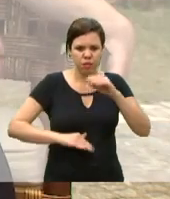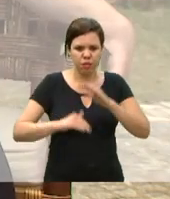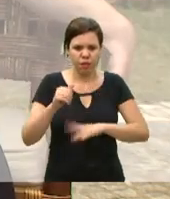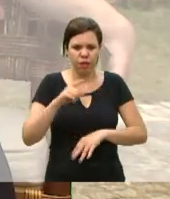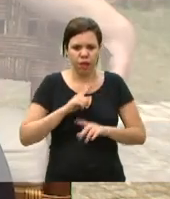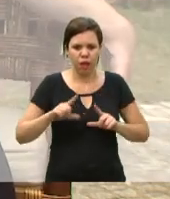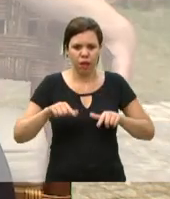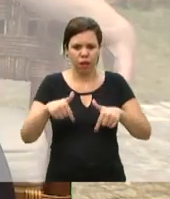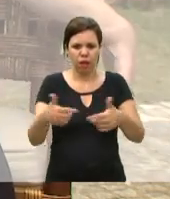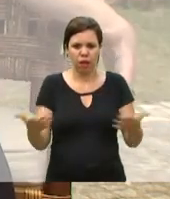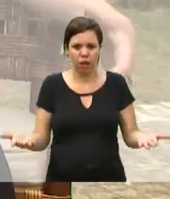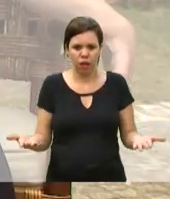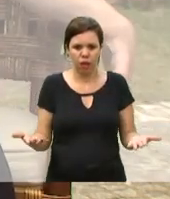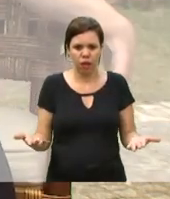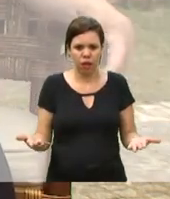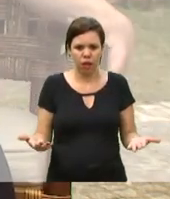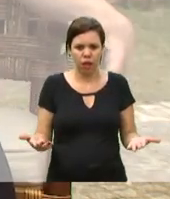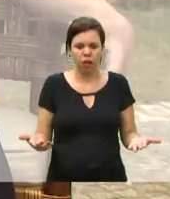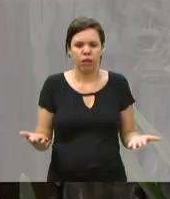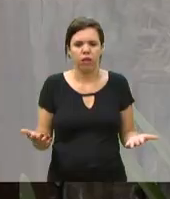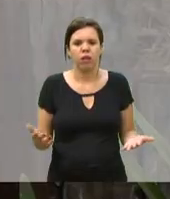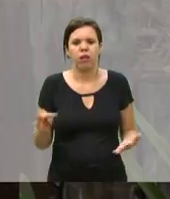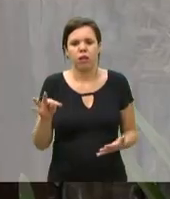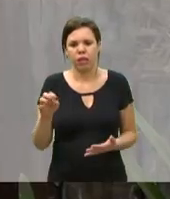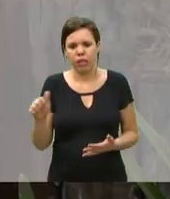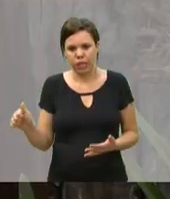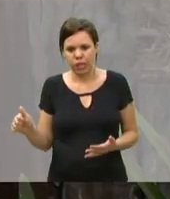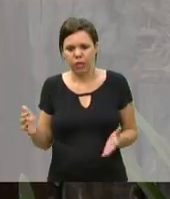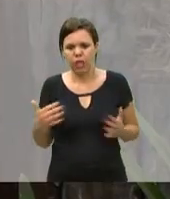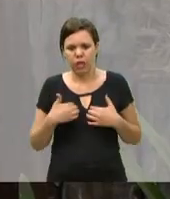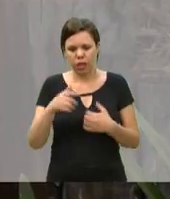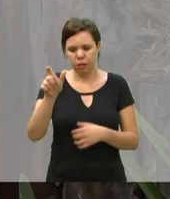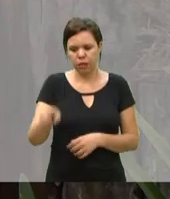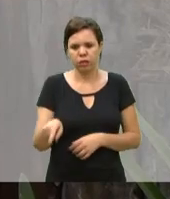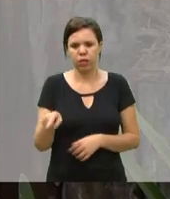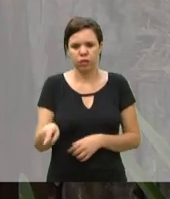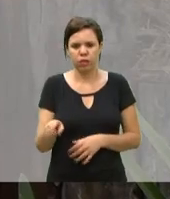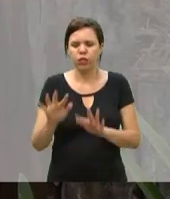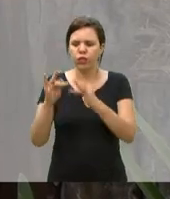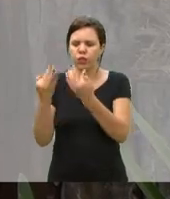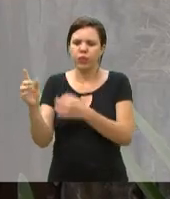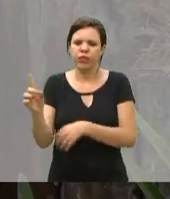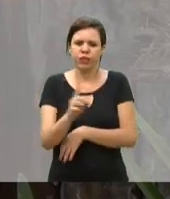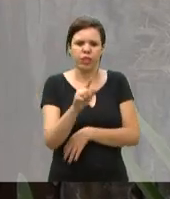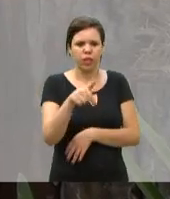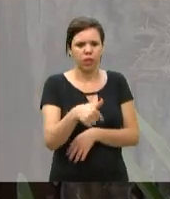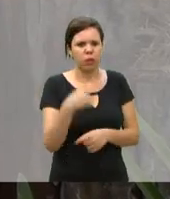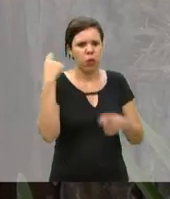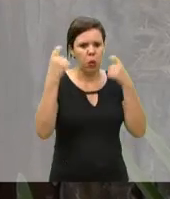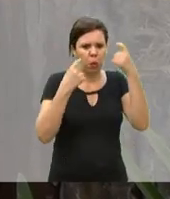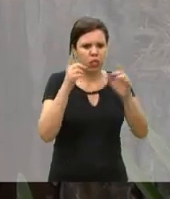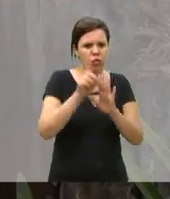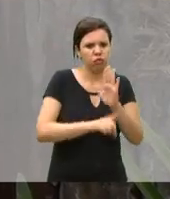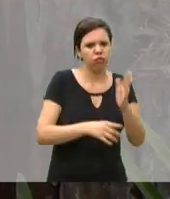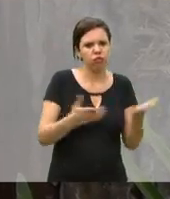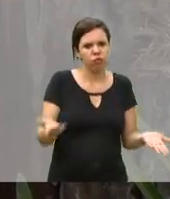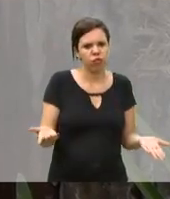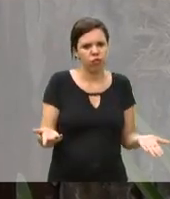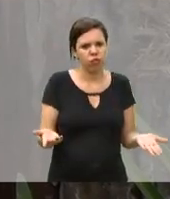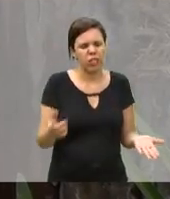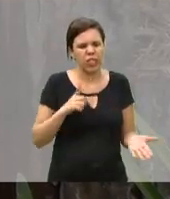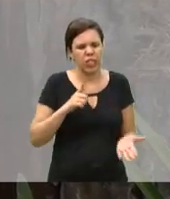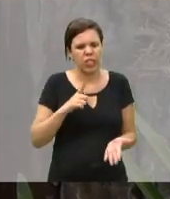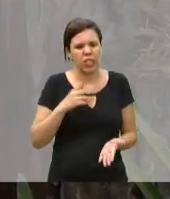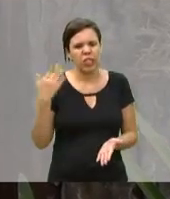na atuação com o transtorno do autismo, com essa pessoa. Os pais vêm com essa preocupação na questão de direitos que eles